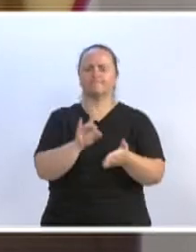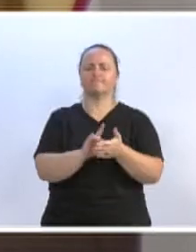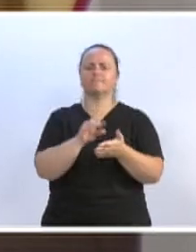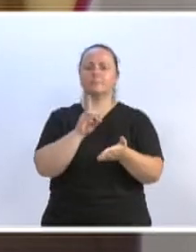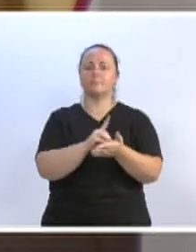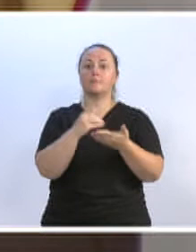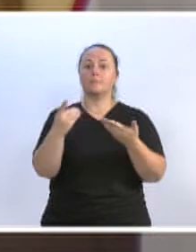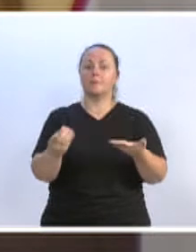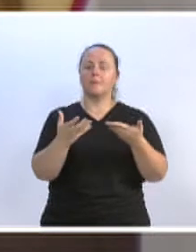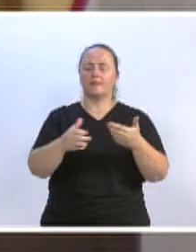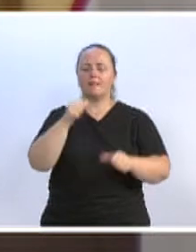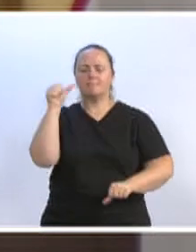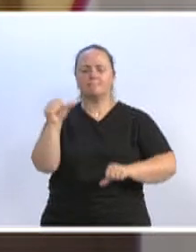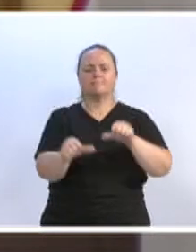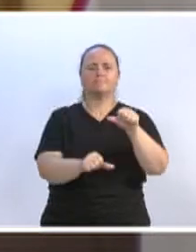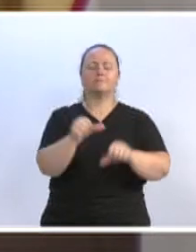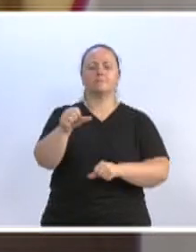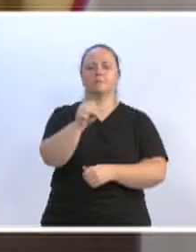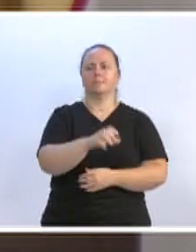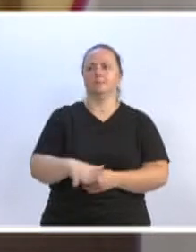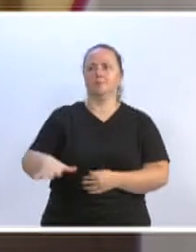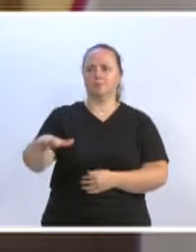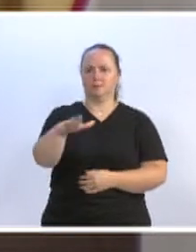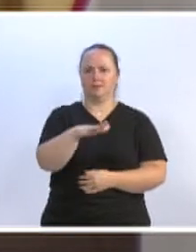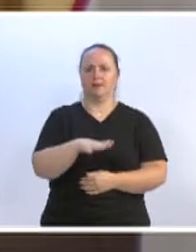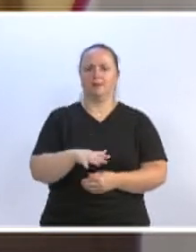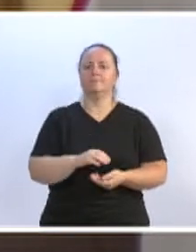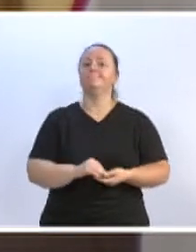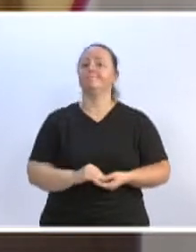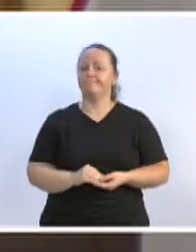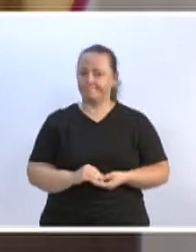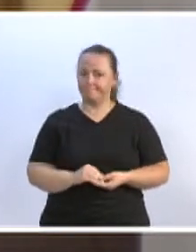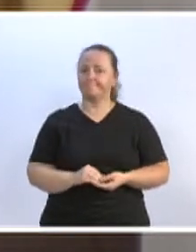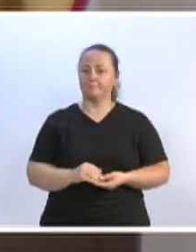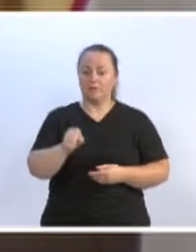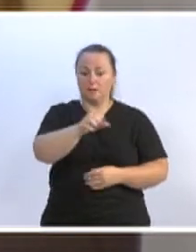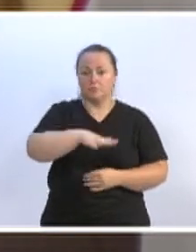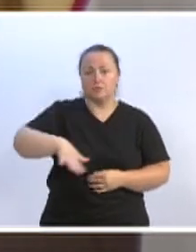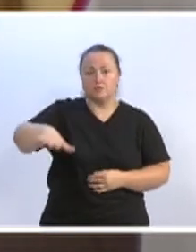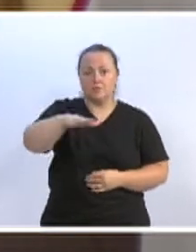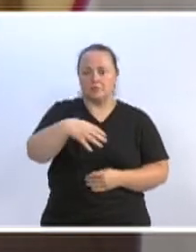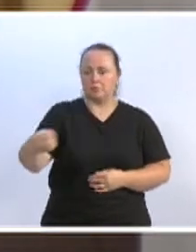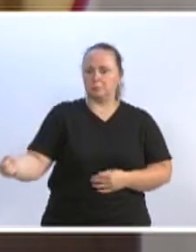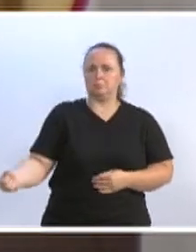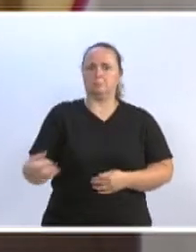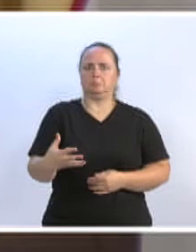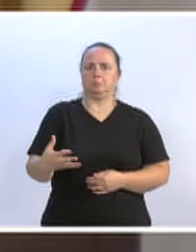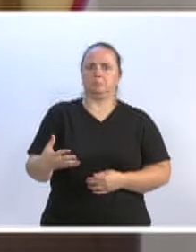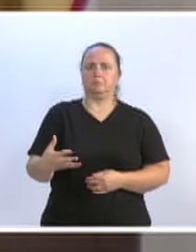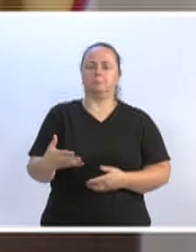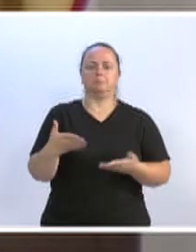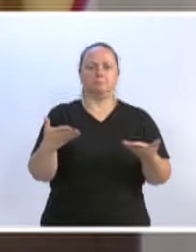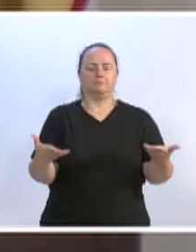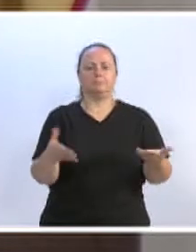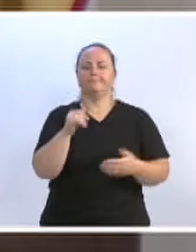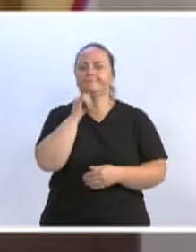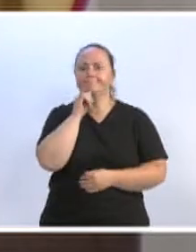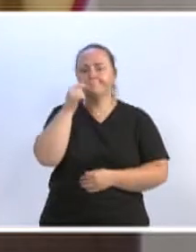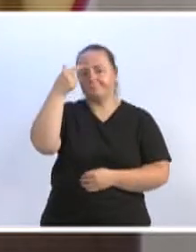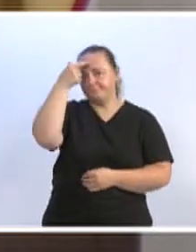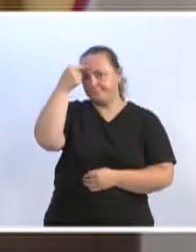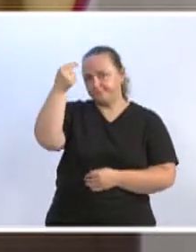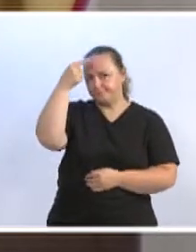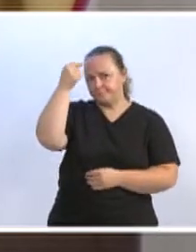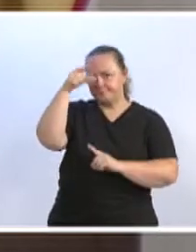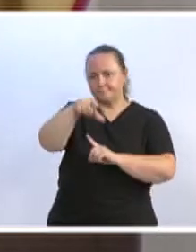sociedade pós-moderna. Numa sociedade pós-moderna, onde na Universidade de Oxford, cada ano deve